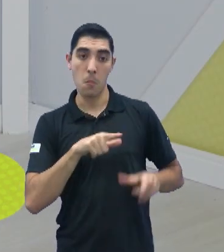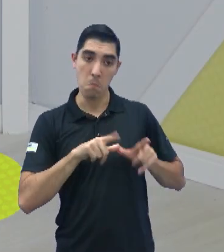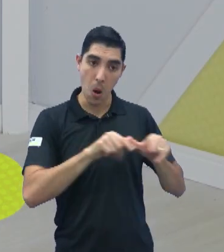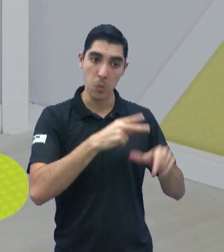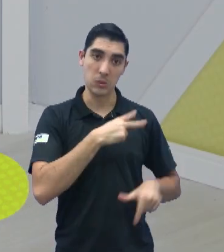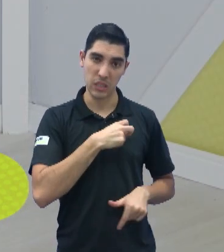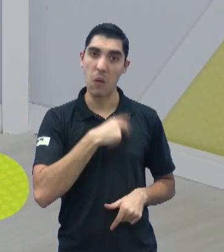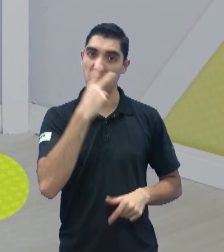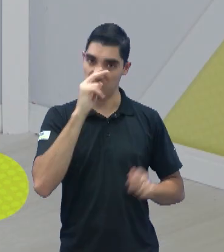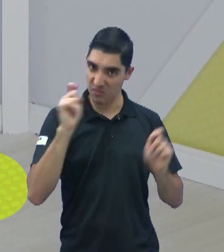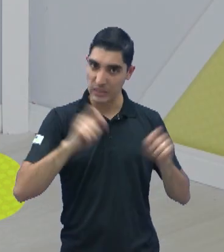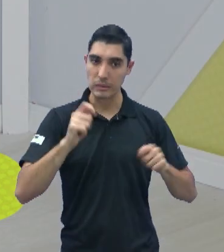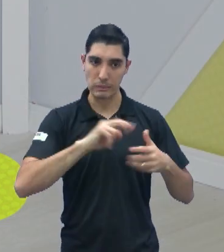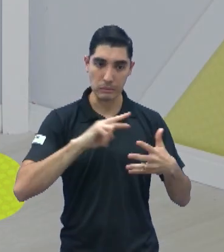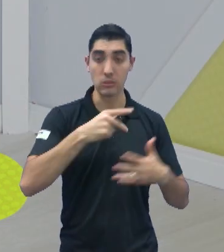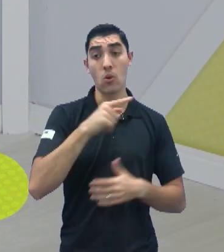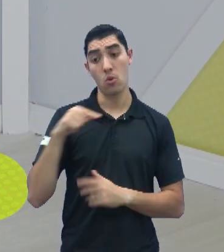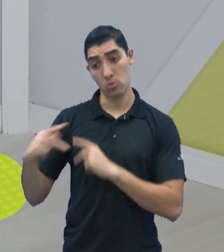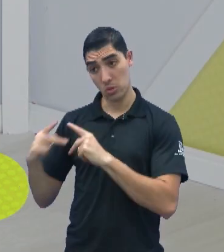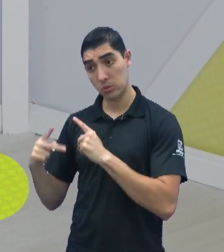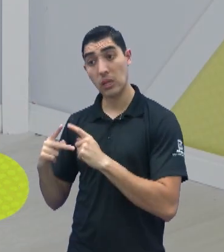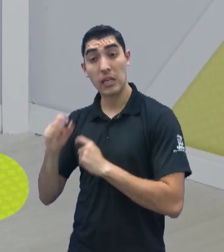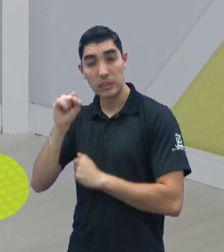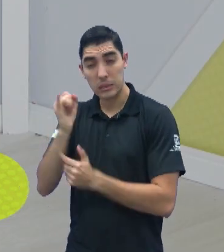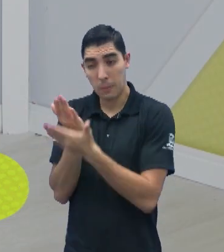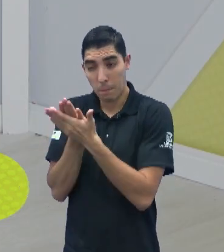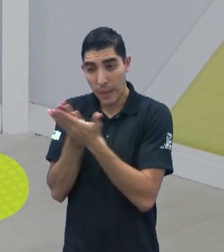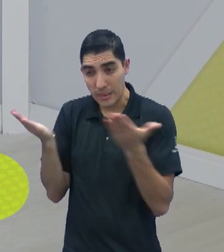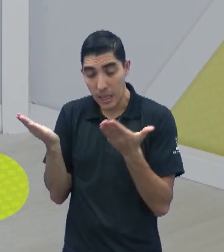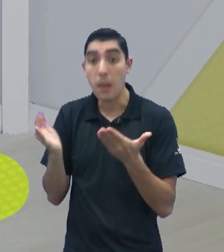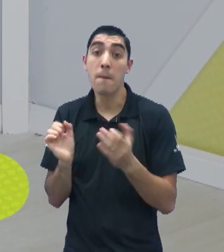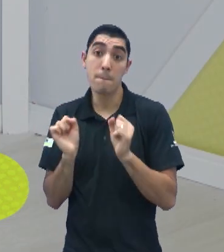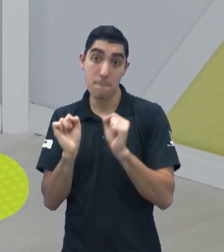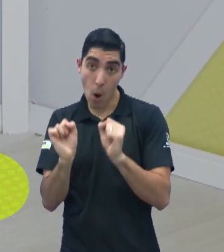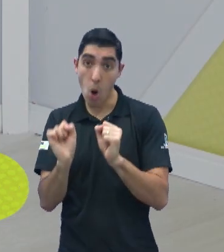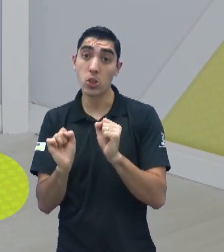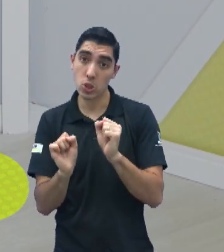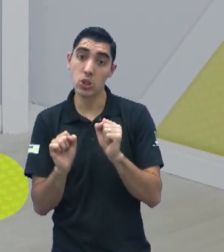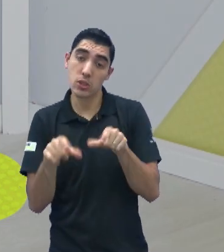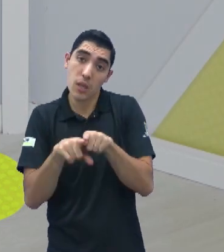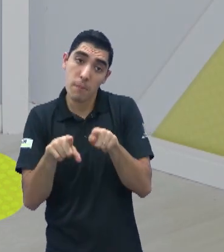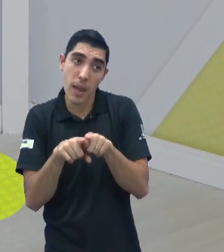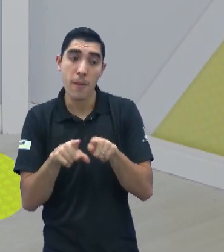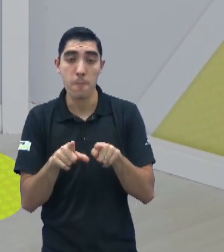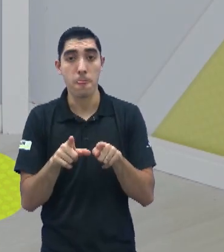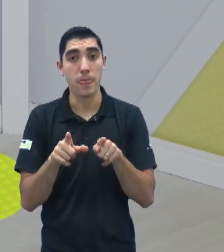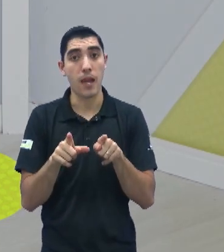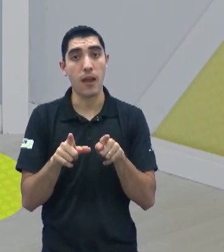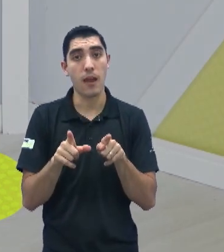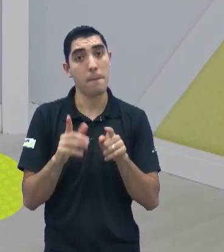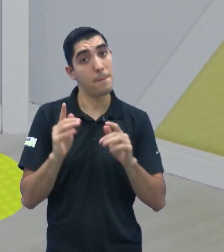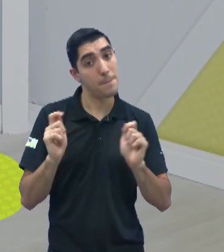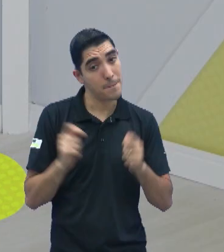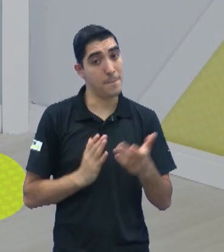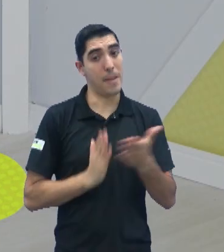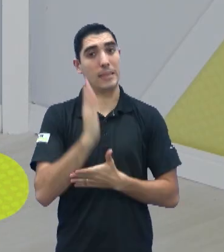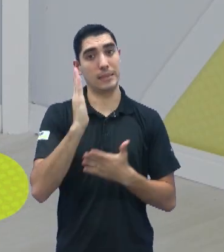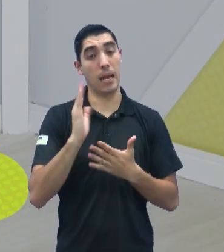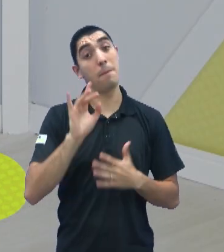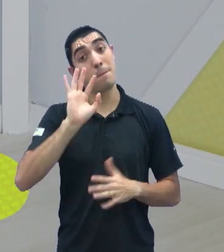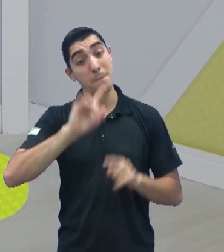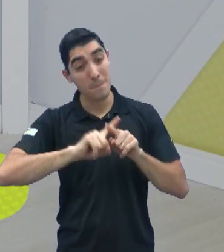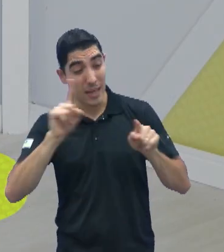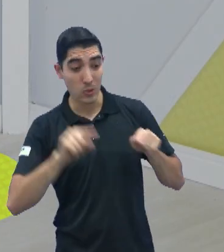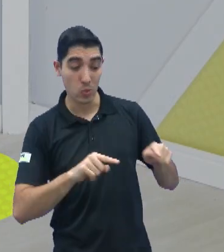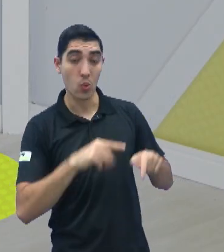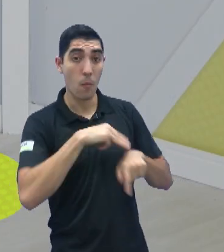José pode até se classificar com uma derrota caso o Mogi não some pontos. Mas, para não depender de ninguém, que o São José vença o Atibaia e